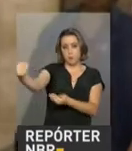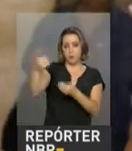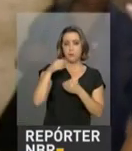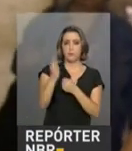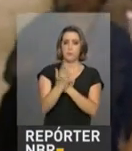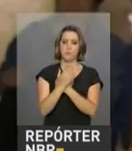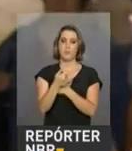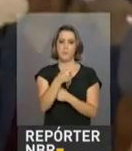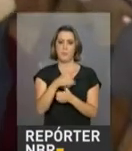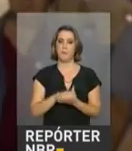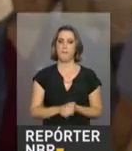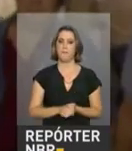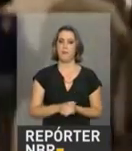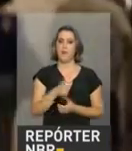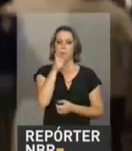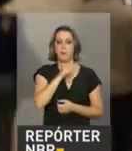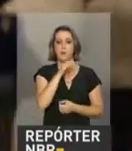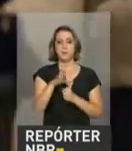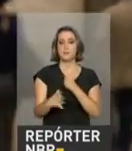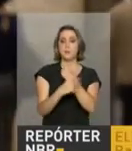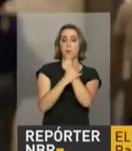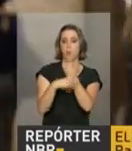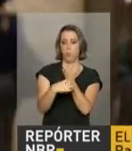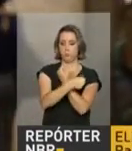com a pulseira de identificação. É uma